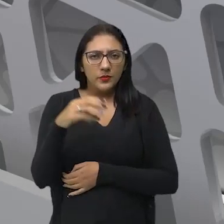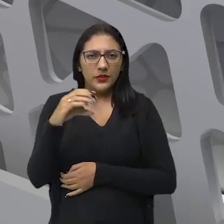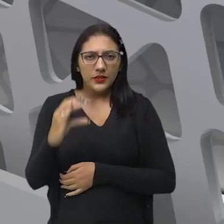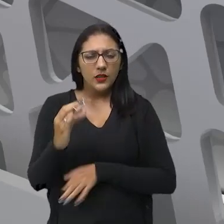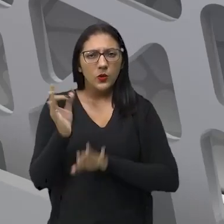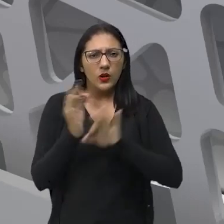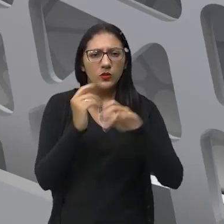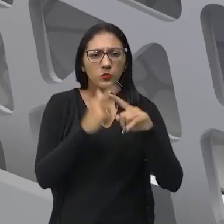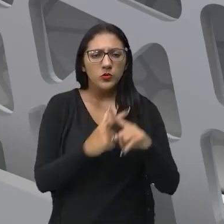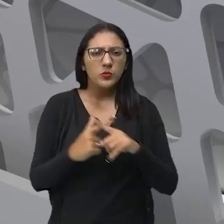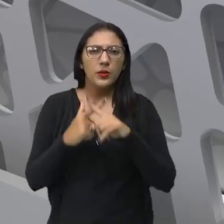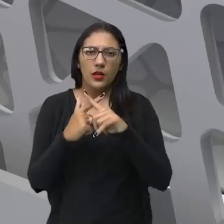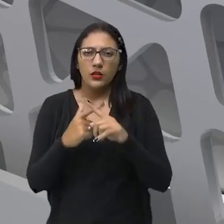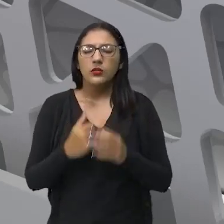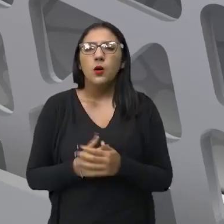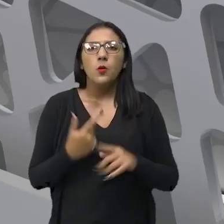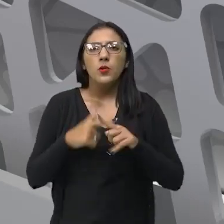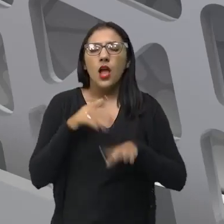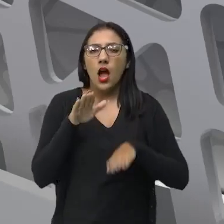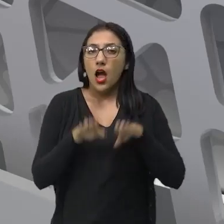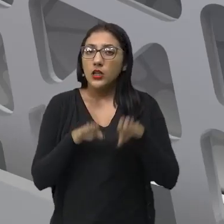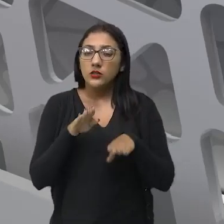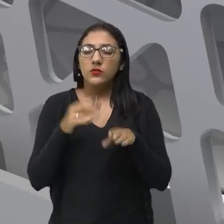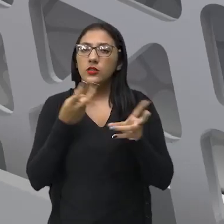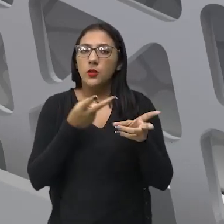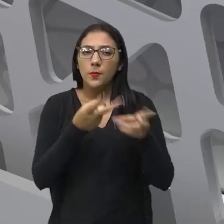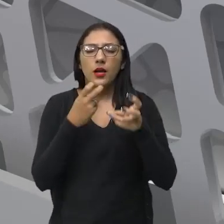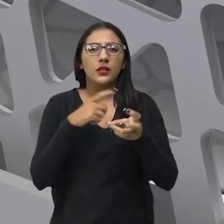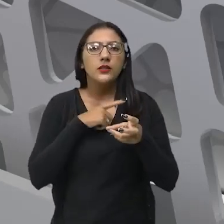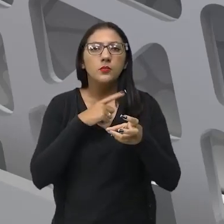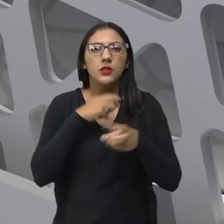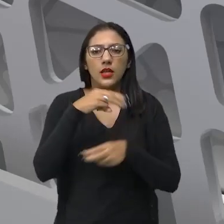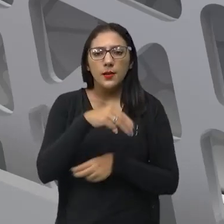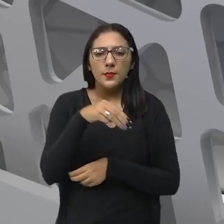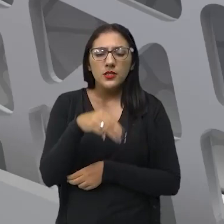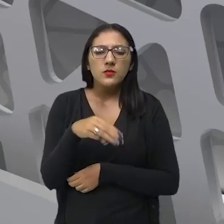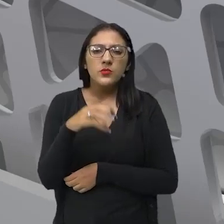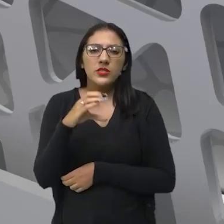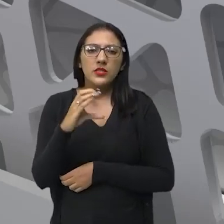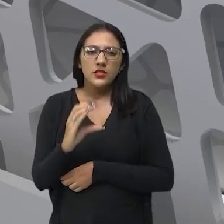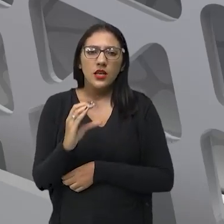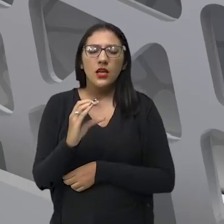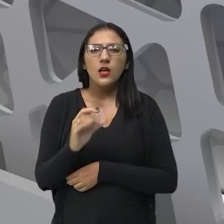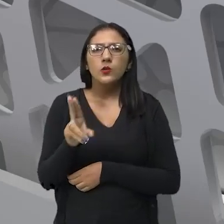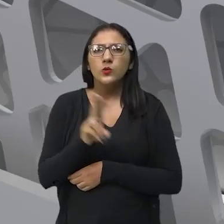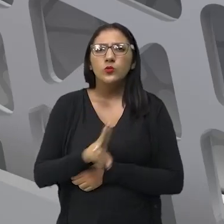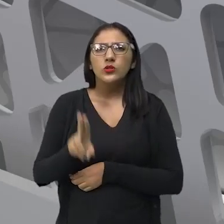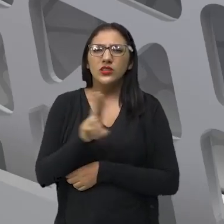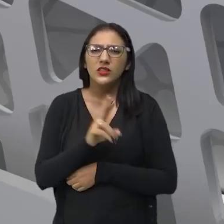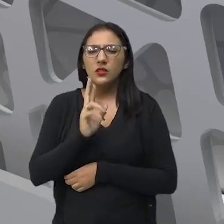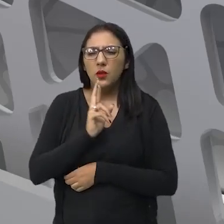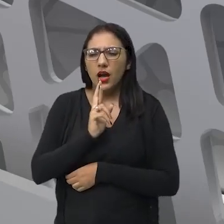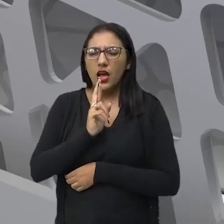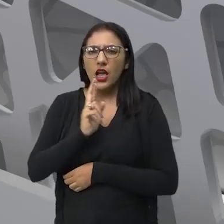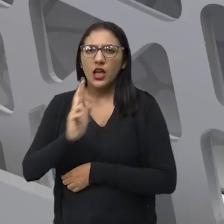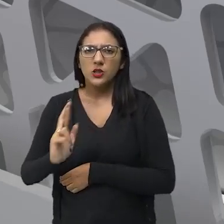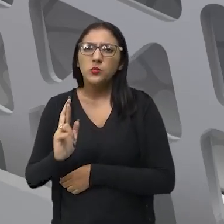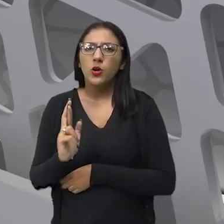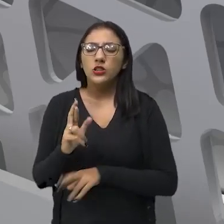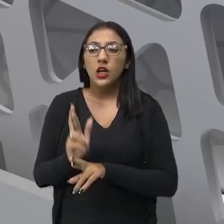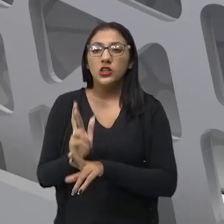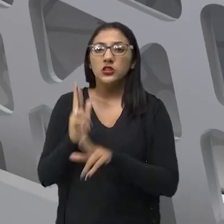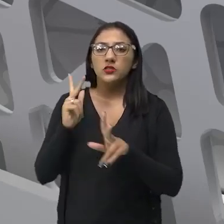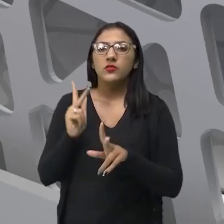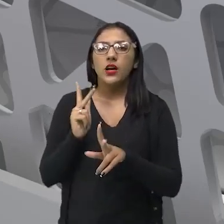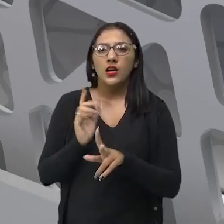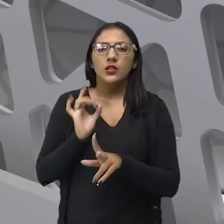porque, às vezes, né, a gente tem lá um MMC um MMC que tem um resultado até mais favorável do